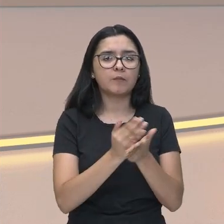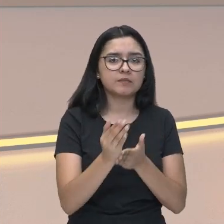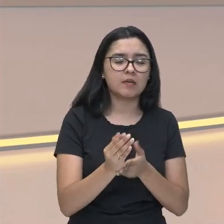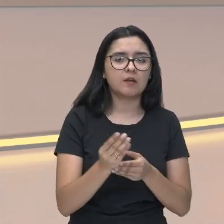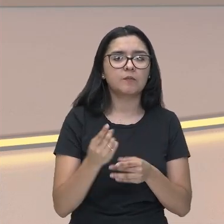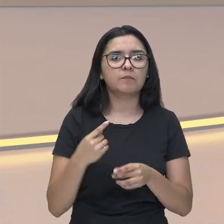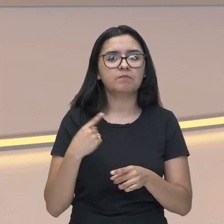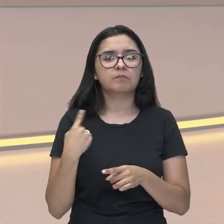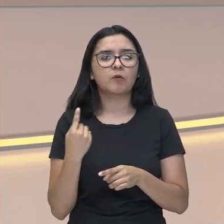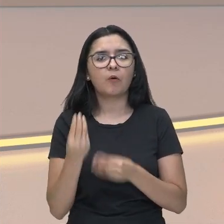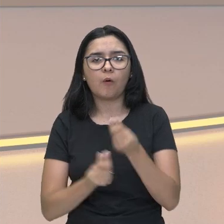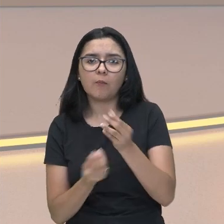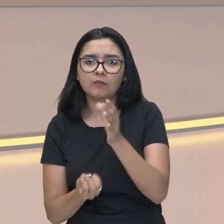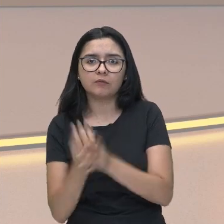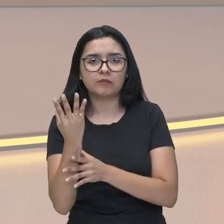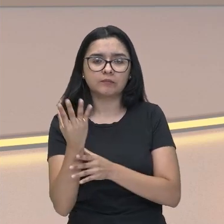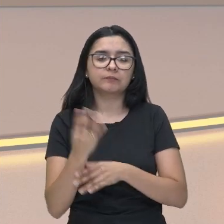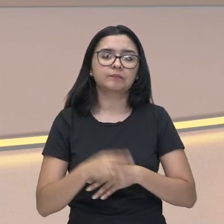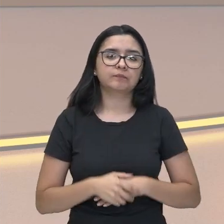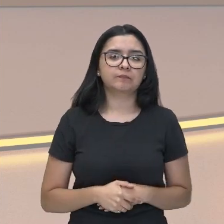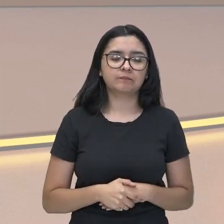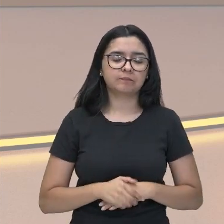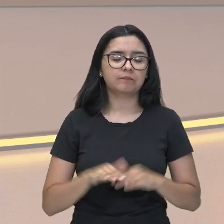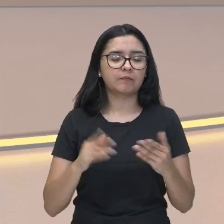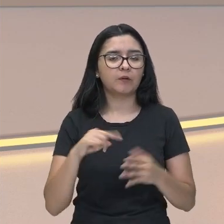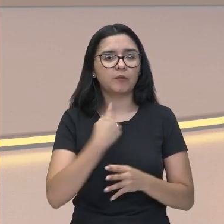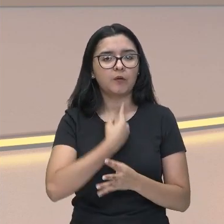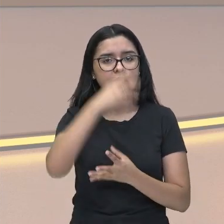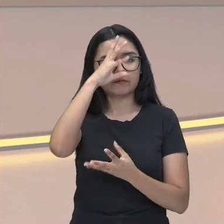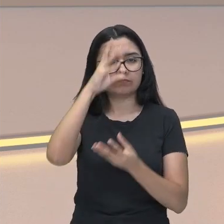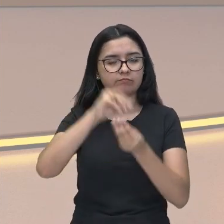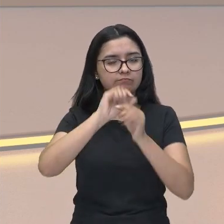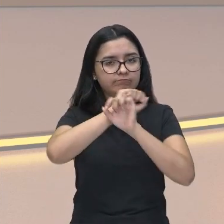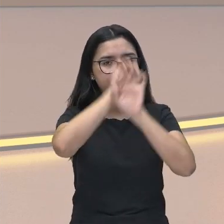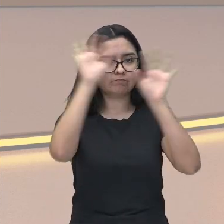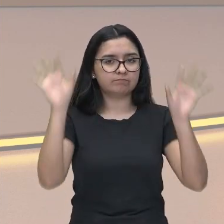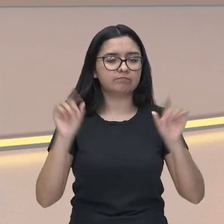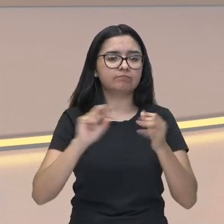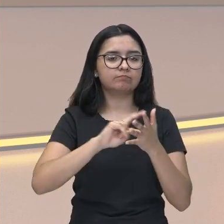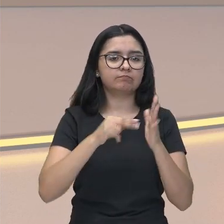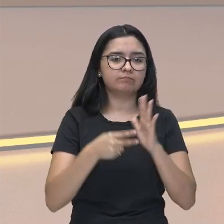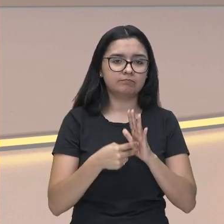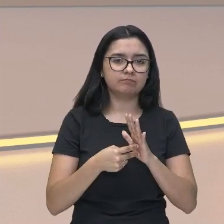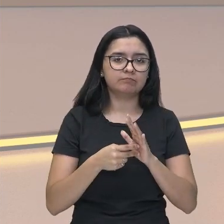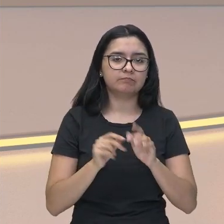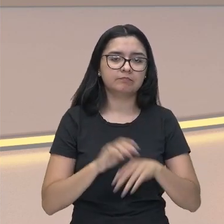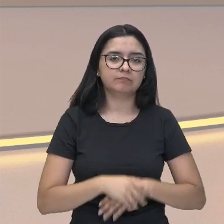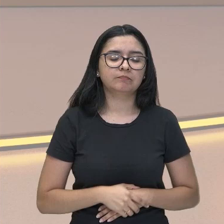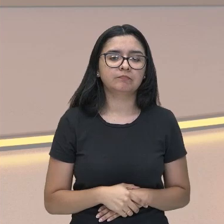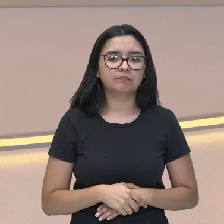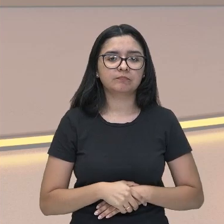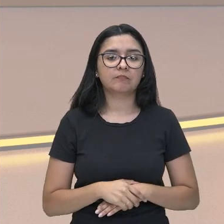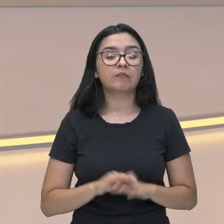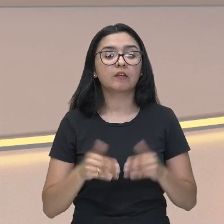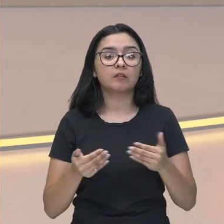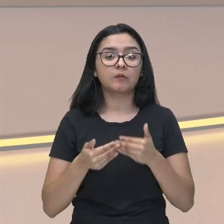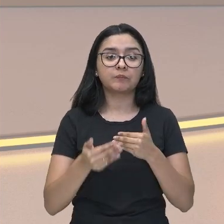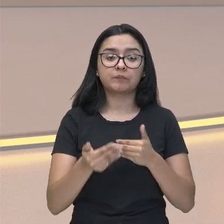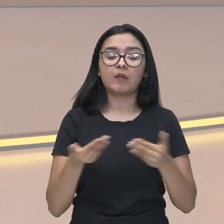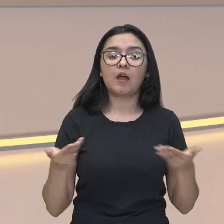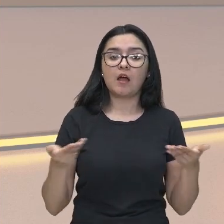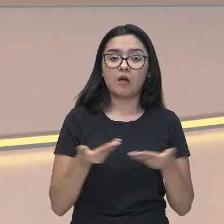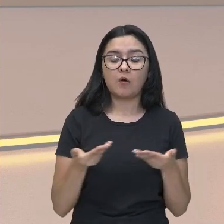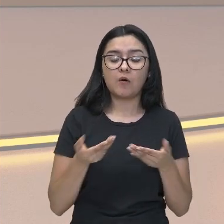existem. Tá? Então, esse é um ponto para entender a metafísica de Aristóteles, tá bom? E agora vamos falar de um